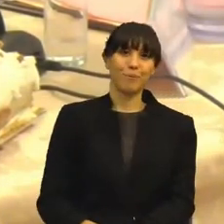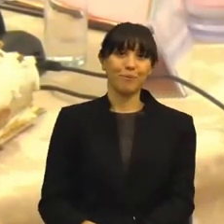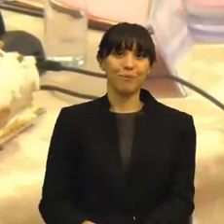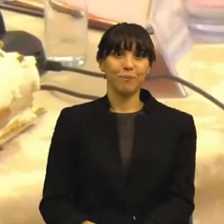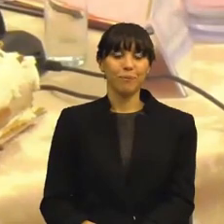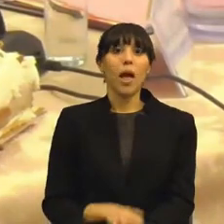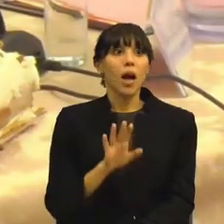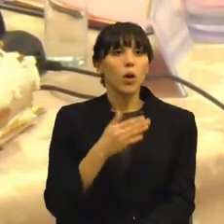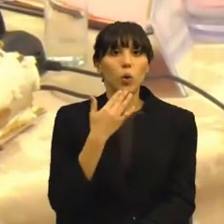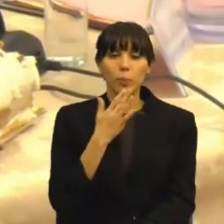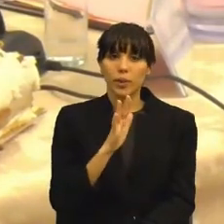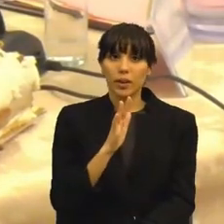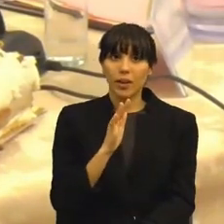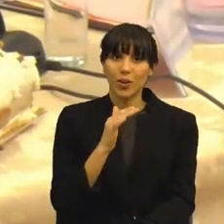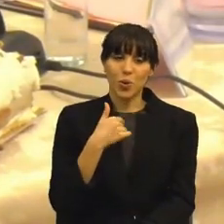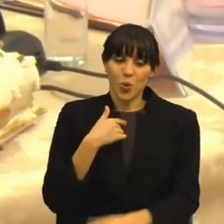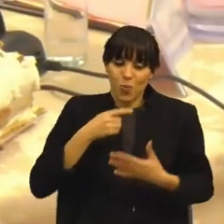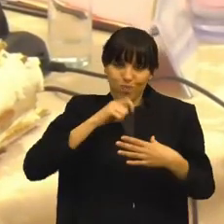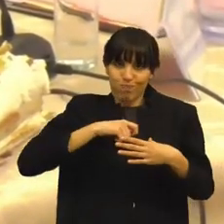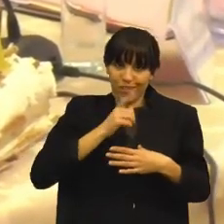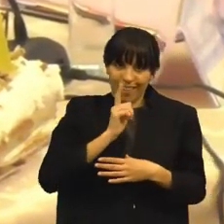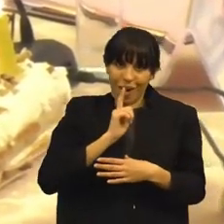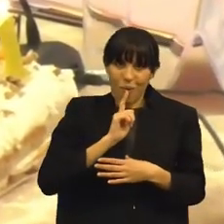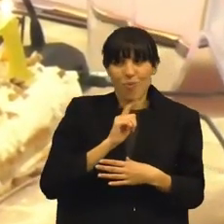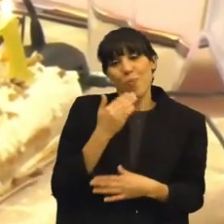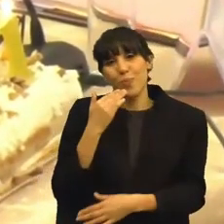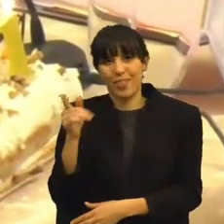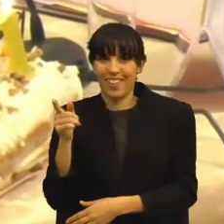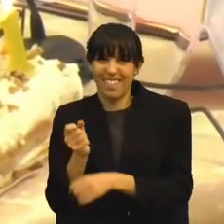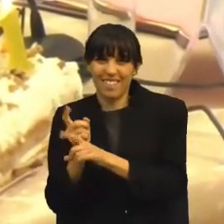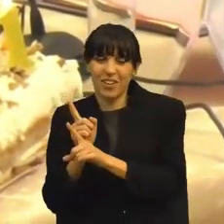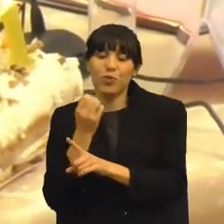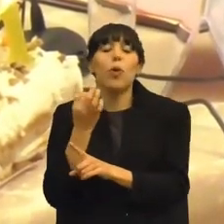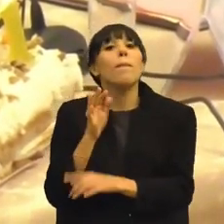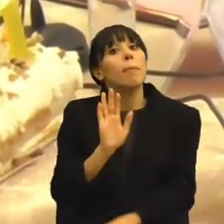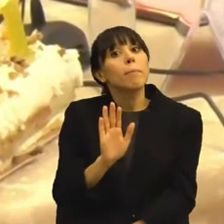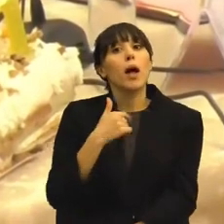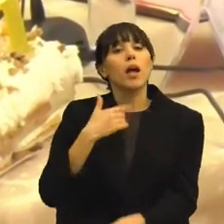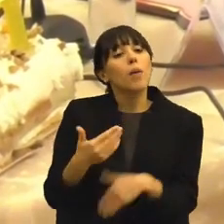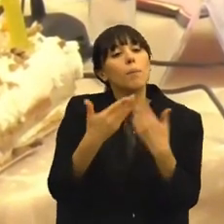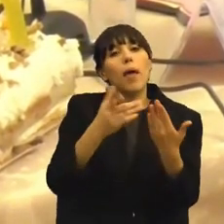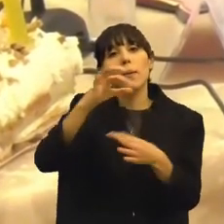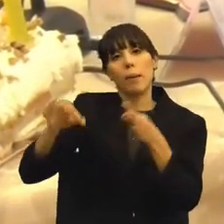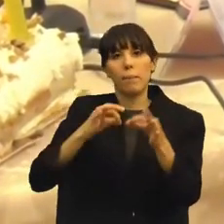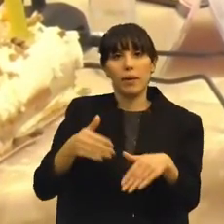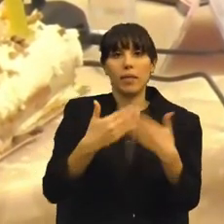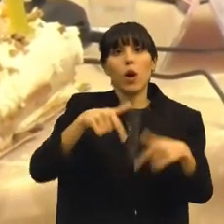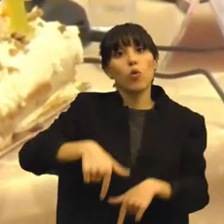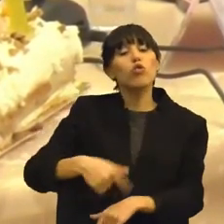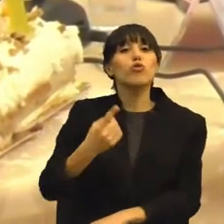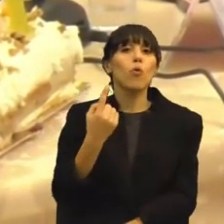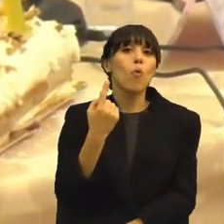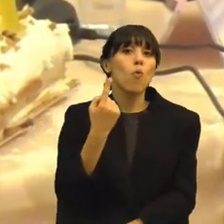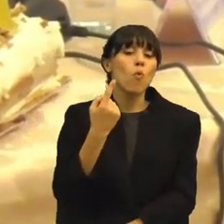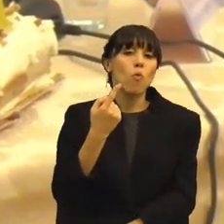Então, não, pedi que eu tenha feito. Não tive tempo, de facto. Queria-lhe oferecer este bolo e queria-lhe oferecer uma prenda. Faz hoje um ano,